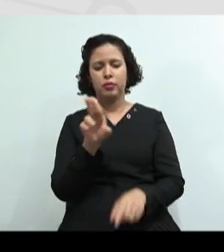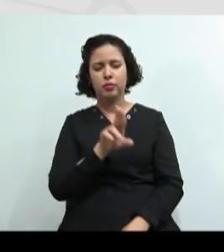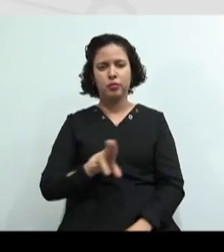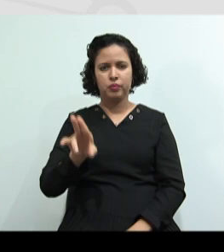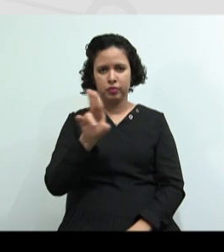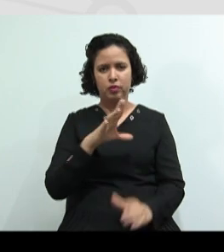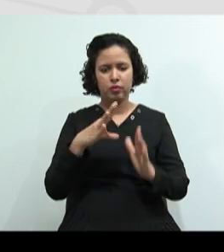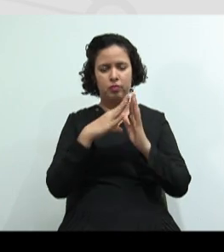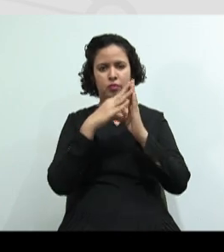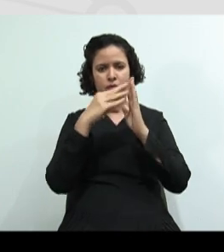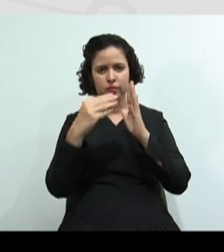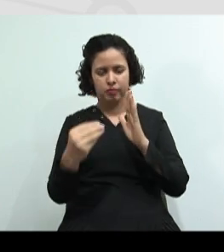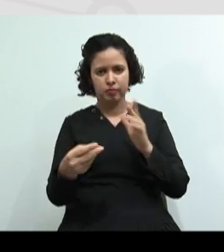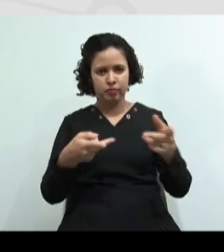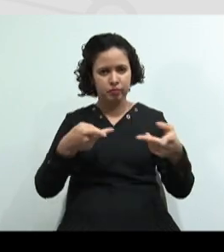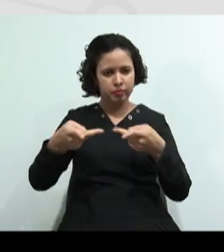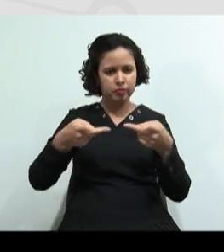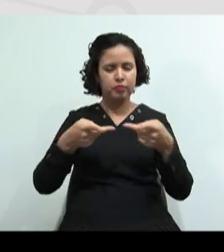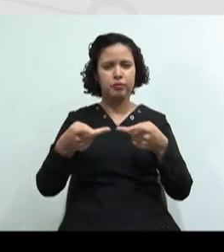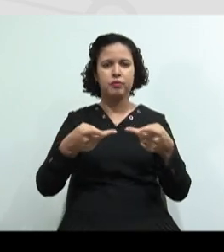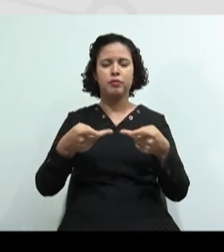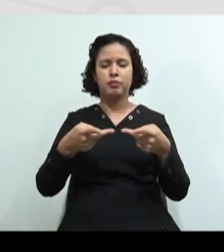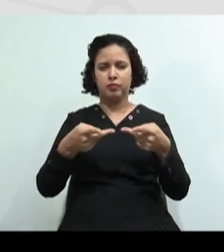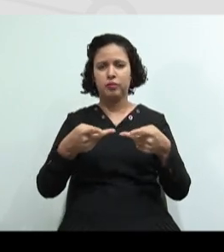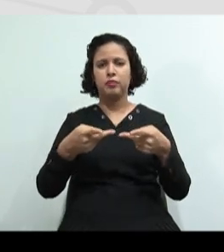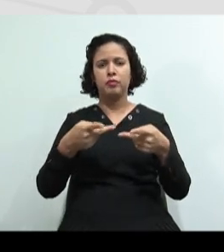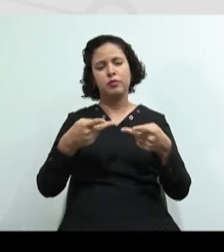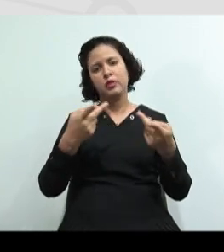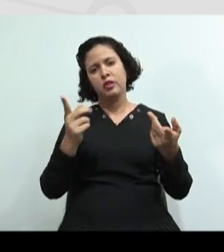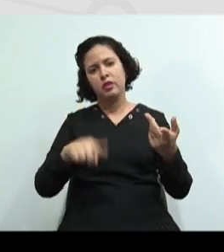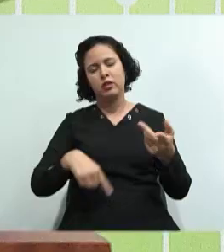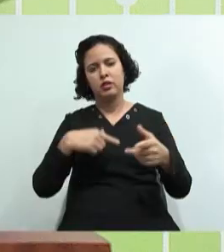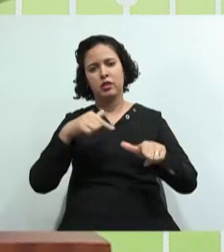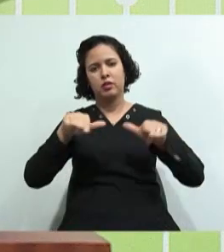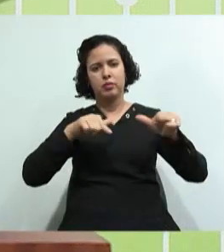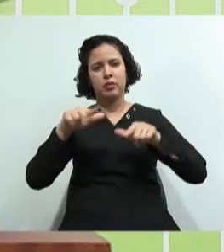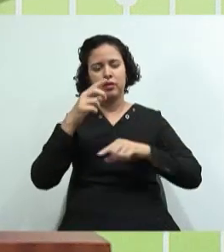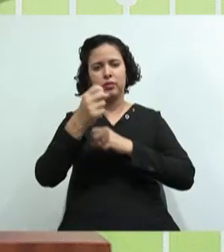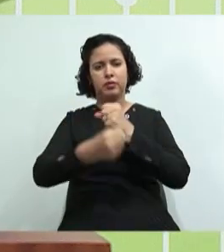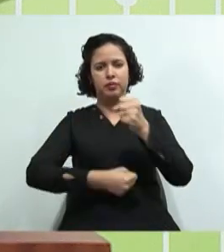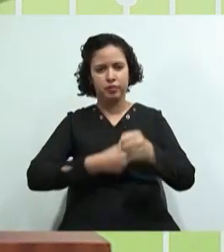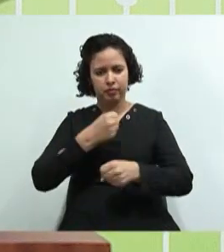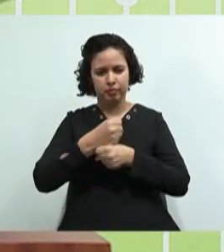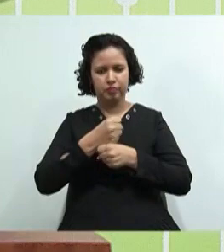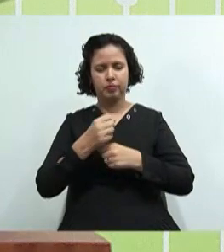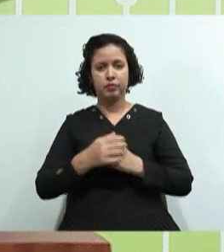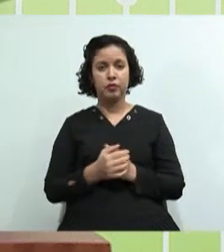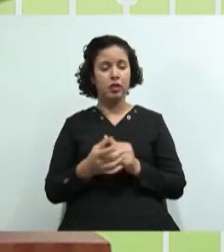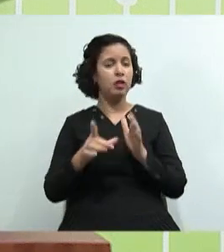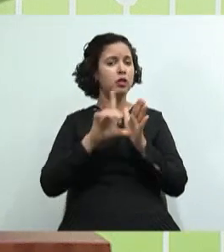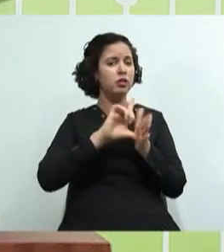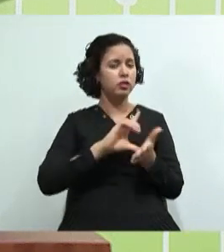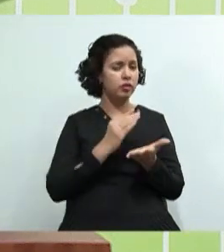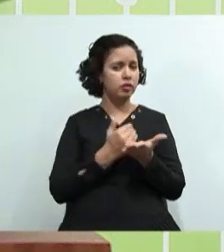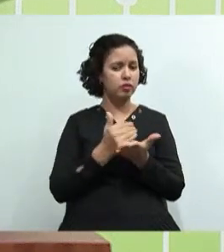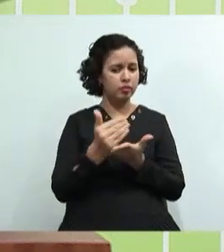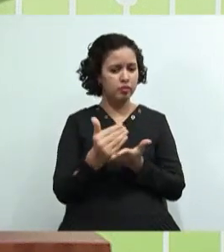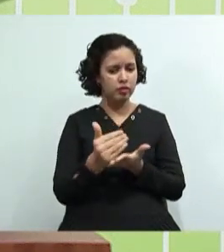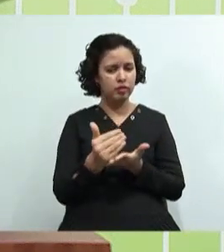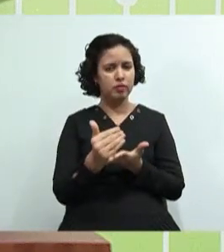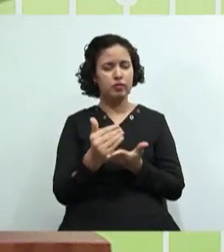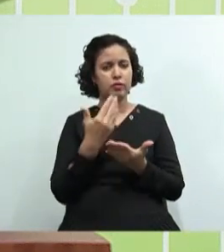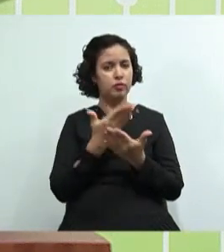um modelo de plano de ação anual. Volta aqui para mim porque eu quero te falar novamente, antes de a gente começar a relembrar, nós estamos